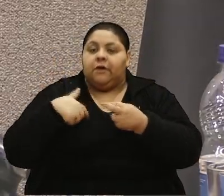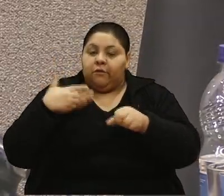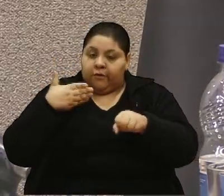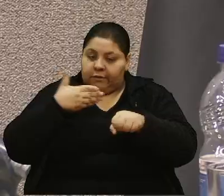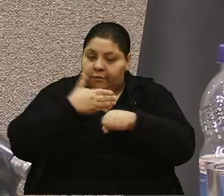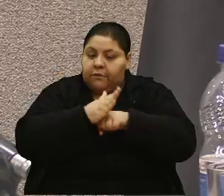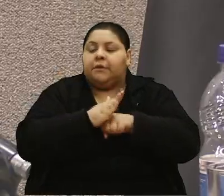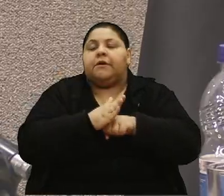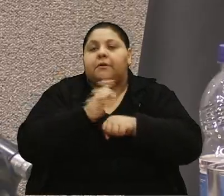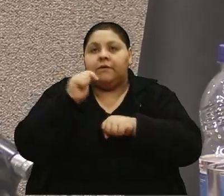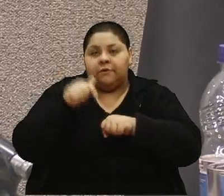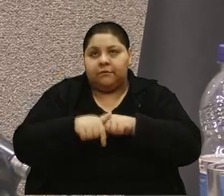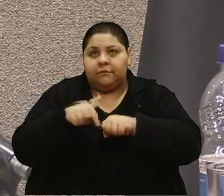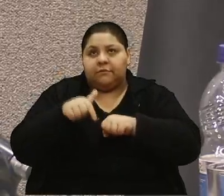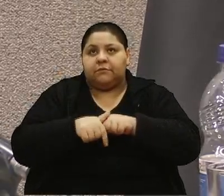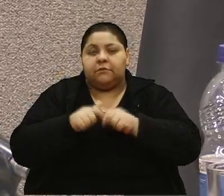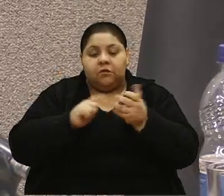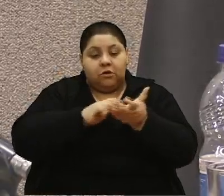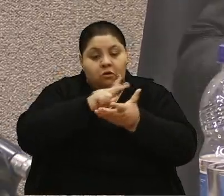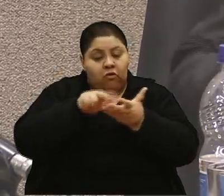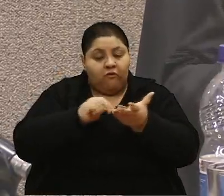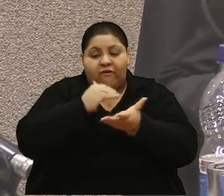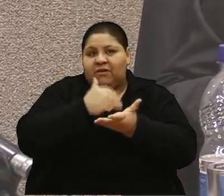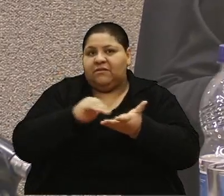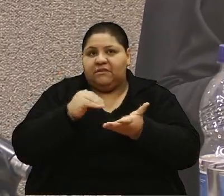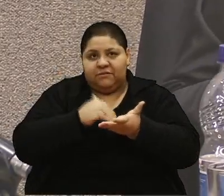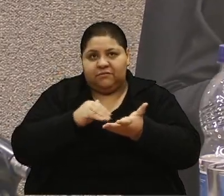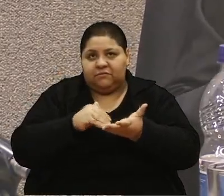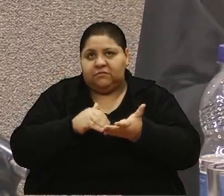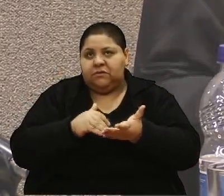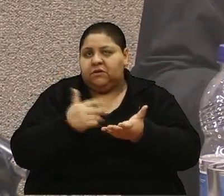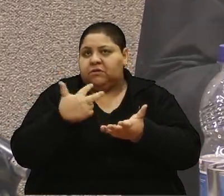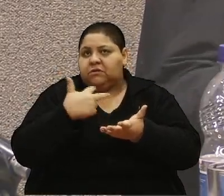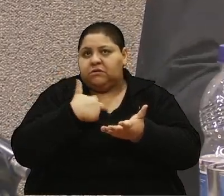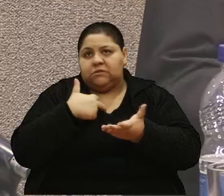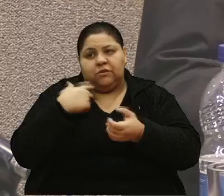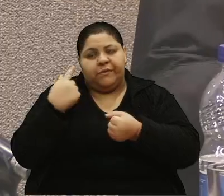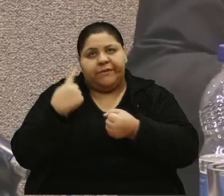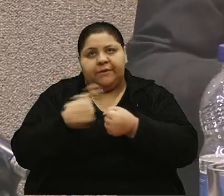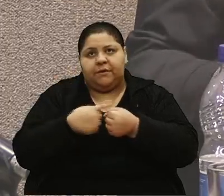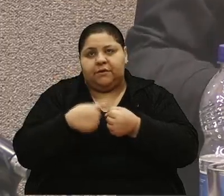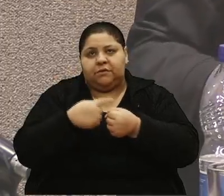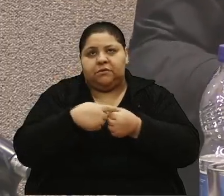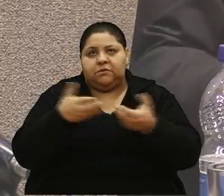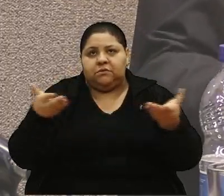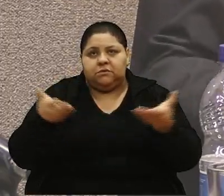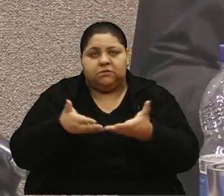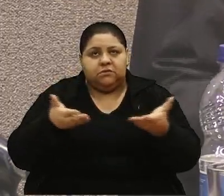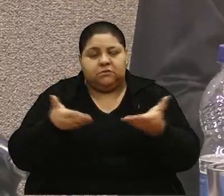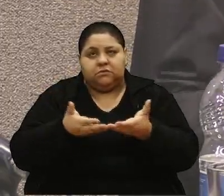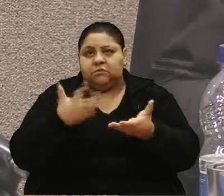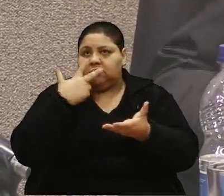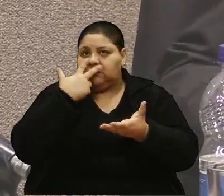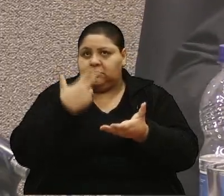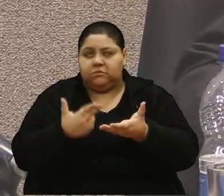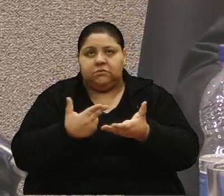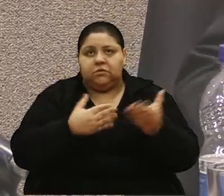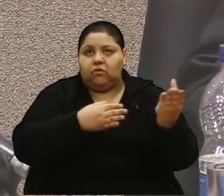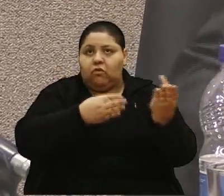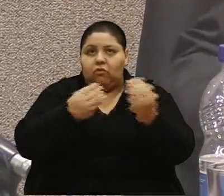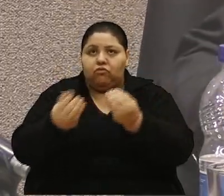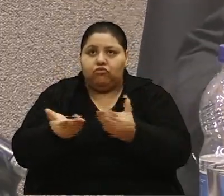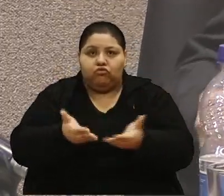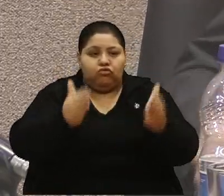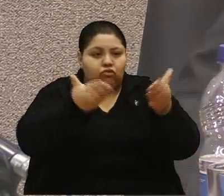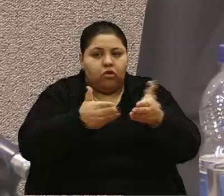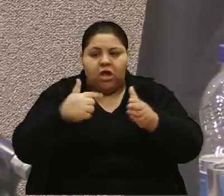estando aqui, com várias secretarias. Não é possível uma cidade estar numa situação dessa com tantos lixões.